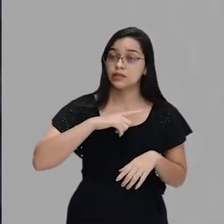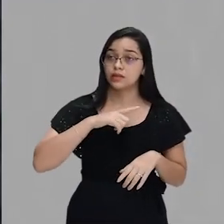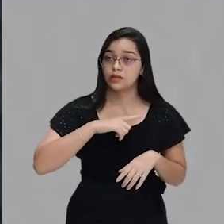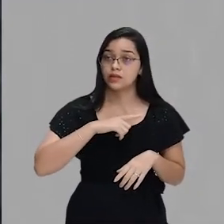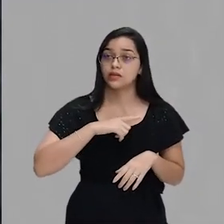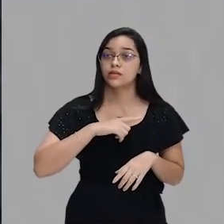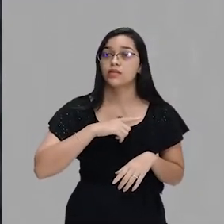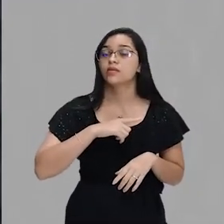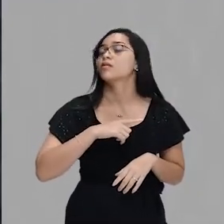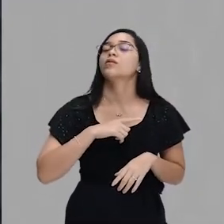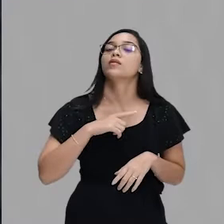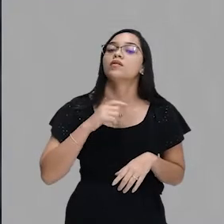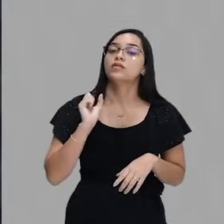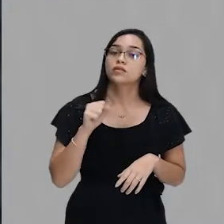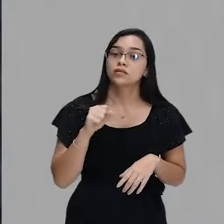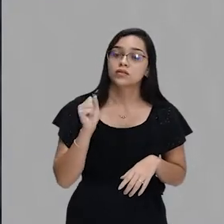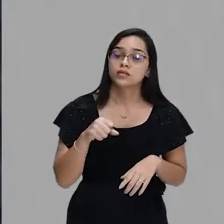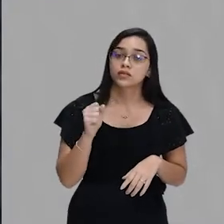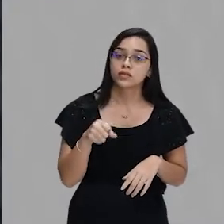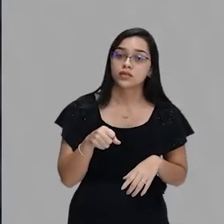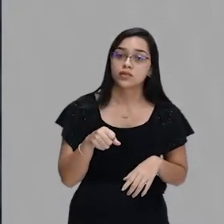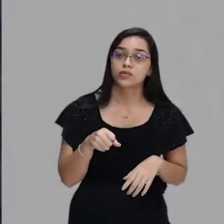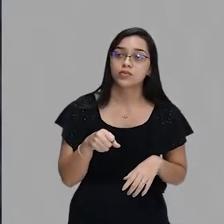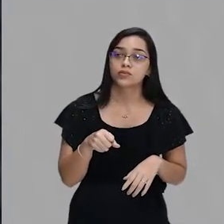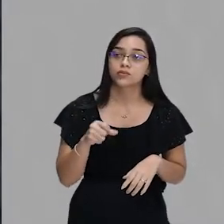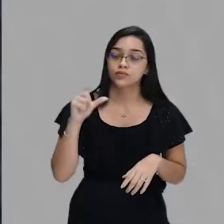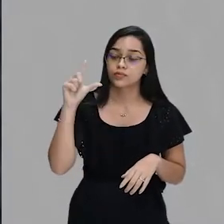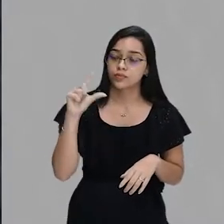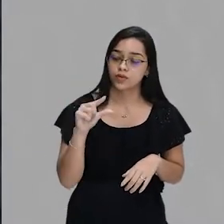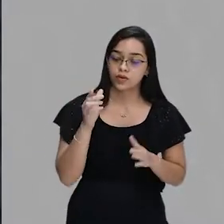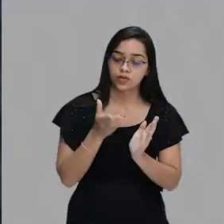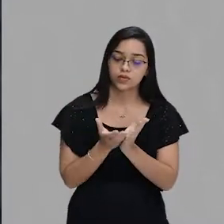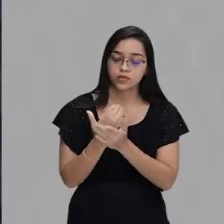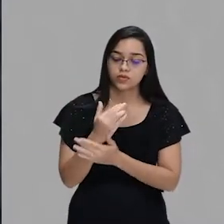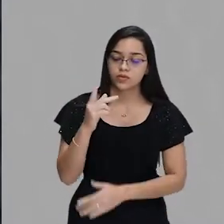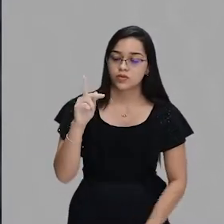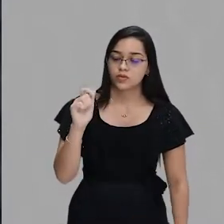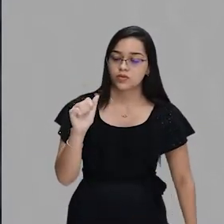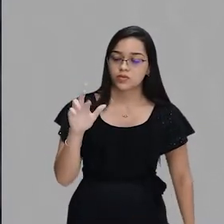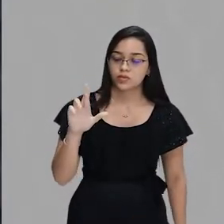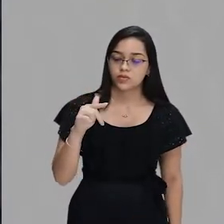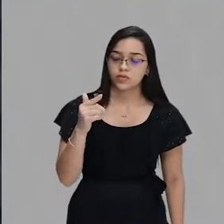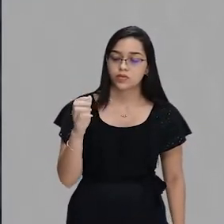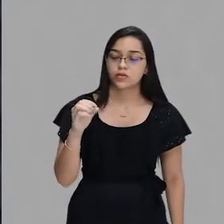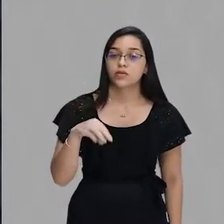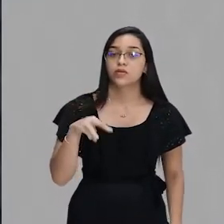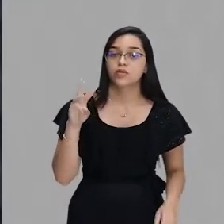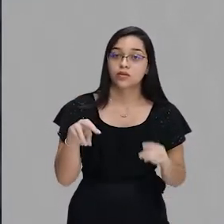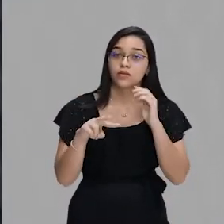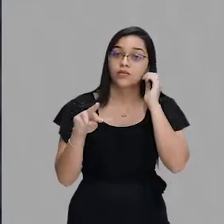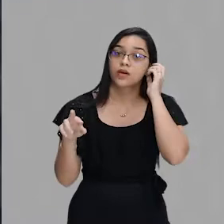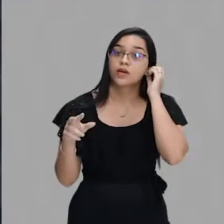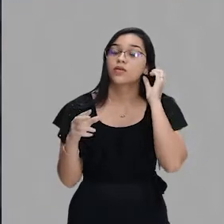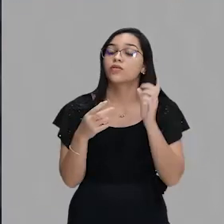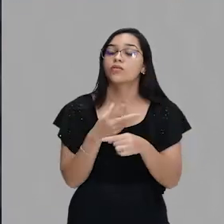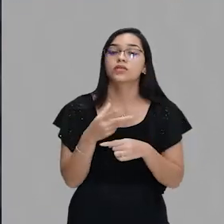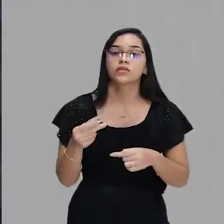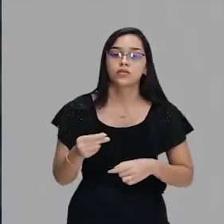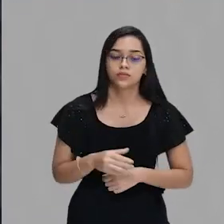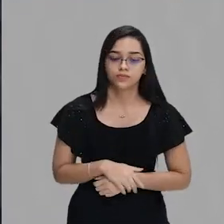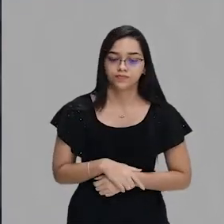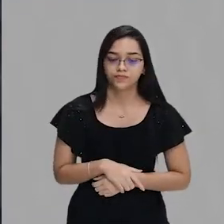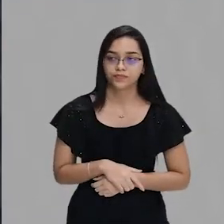mais regular vai ter aquele que tiver o menor desvio padrão. Então, quem vai ser o vencedor aqui na